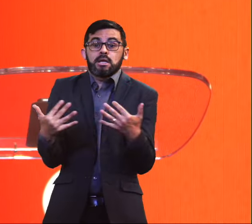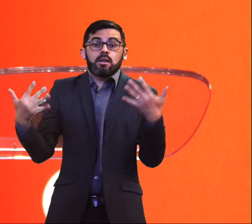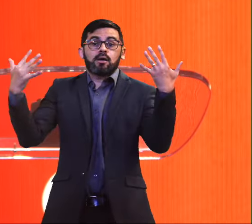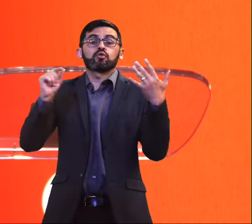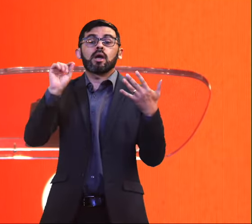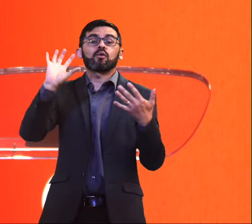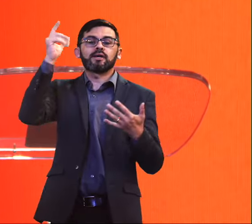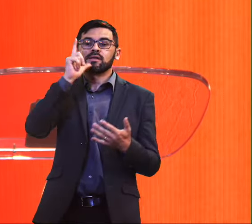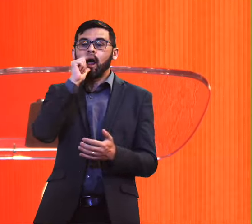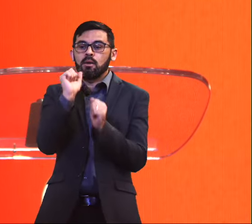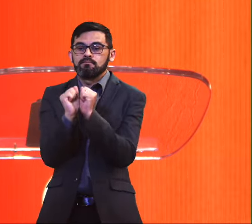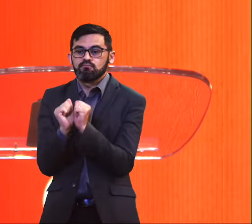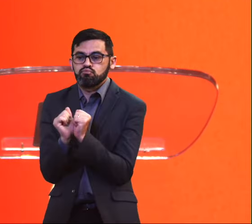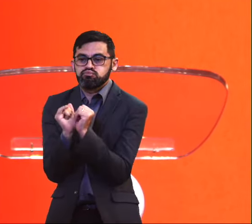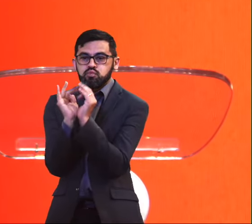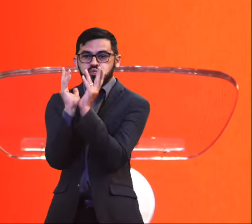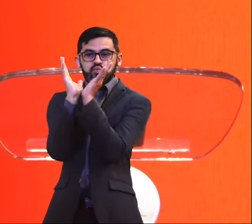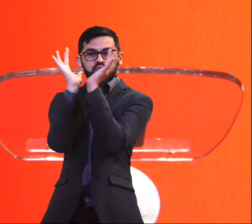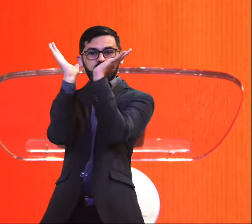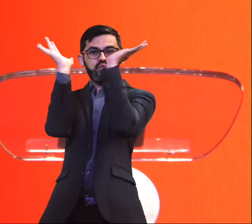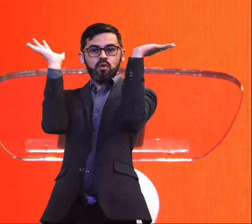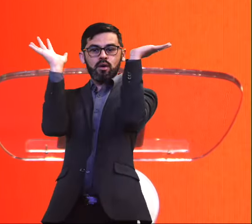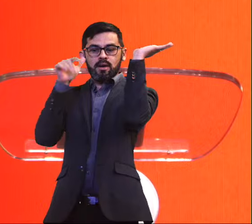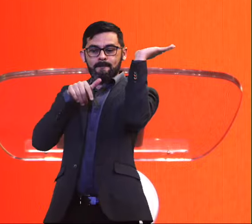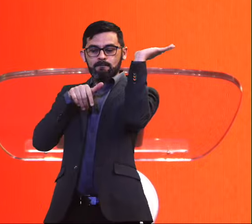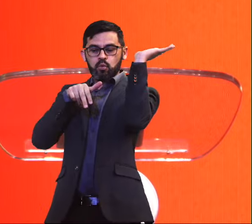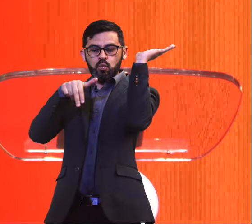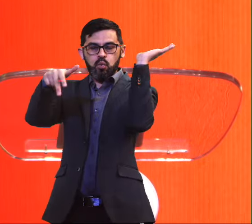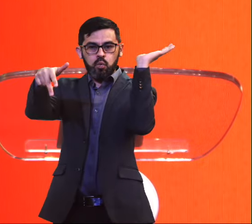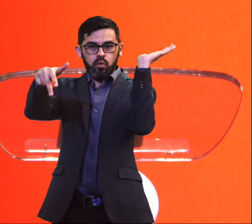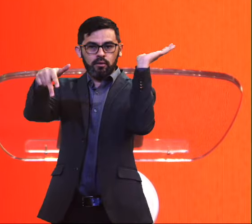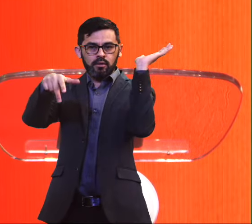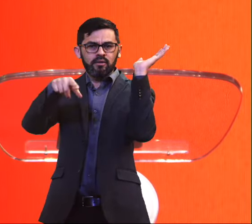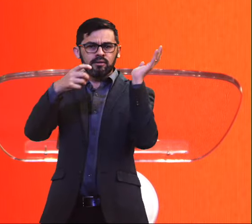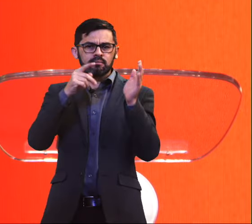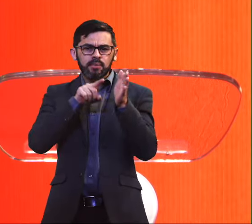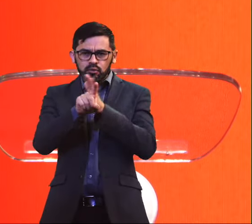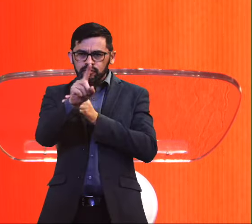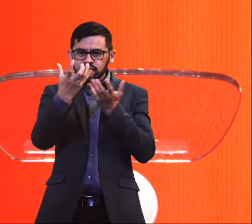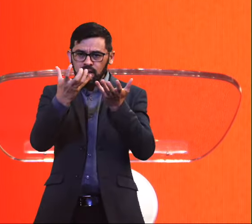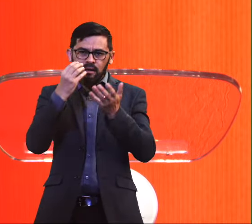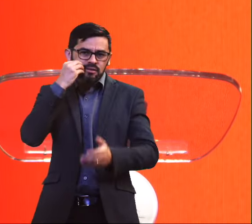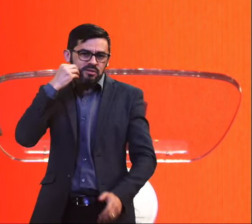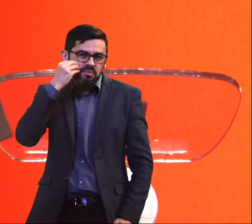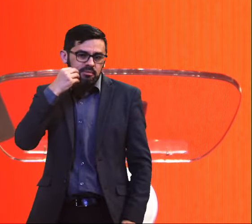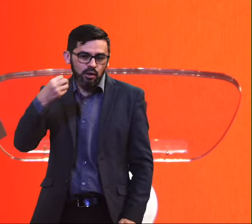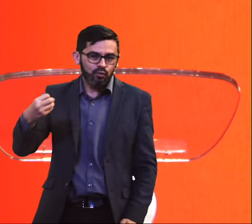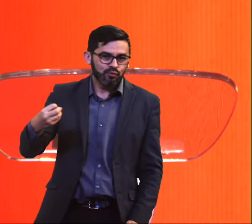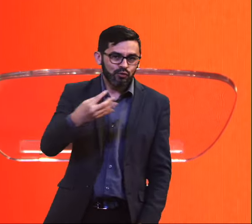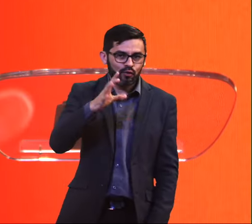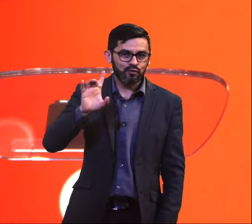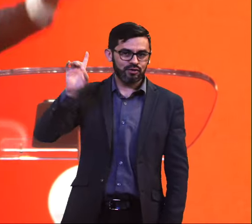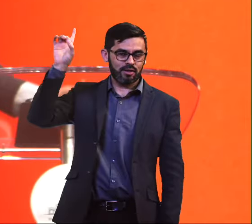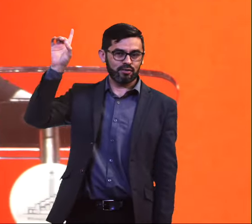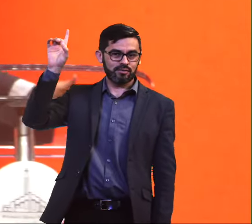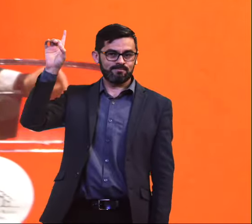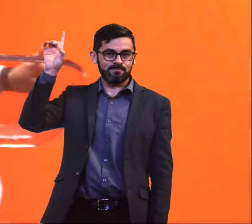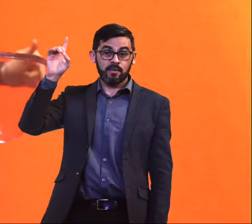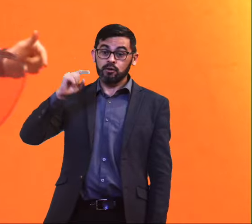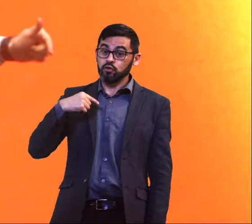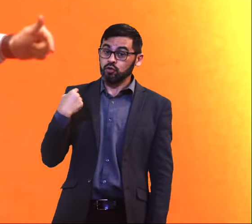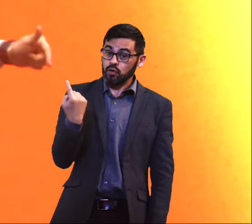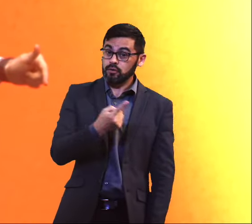Ele abre o mar e eles passam a pé enxuto. Quantos querem viver o novo de Deus? Para viver o novo de Deus,